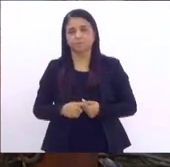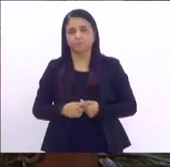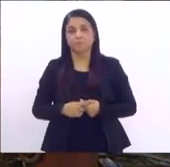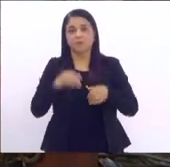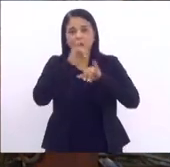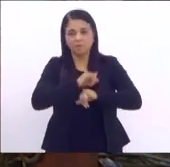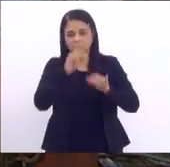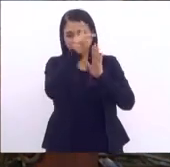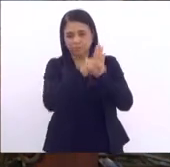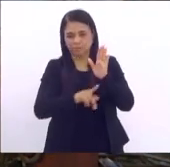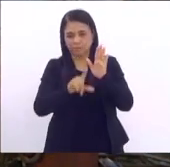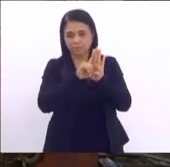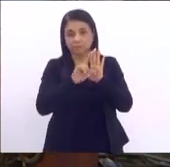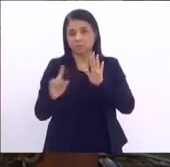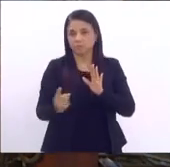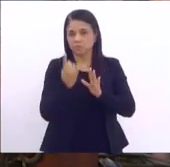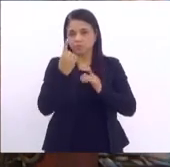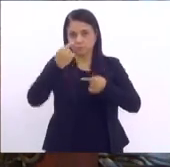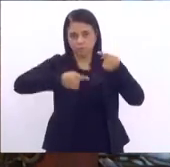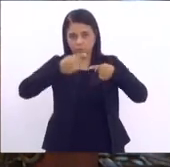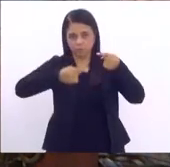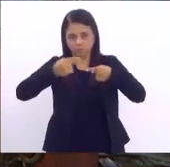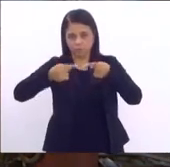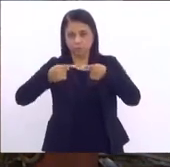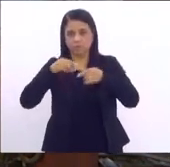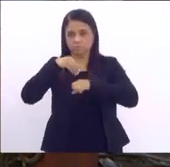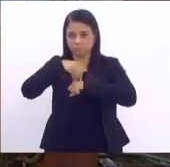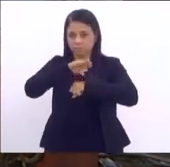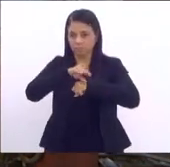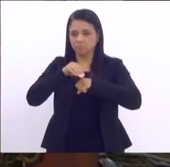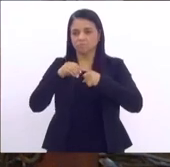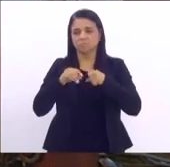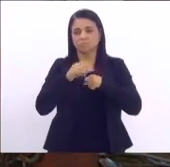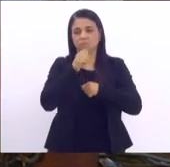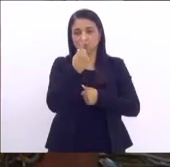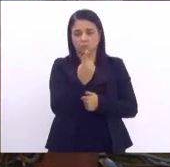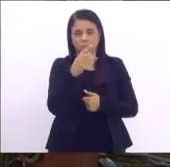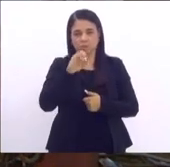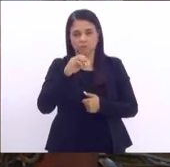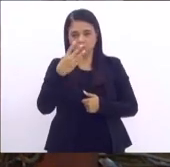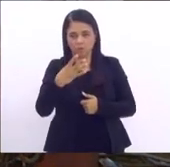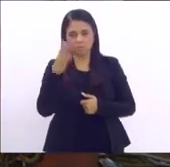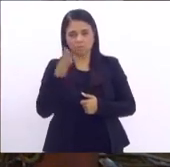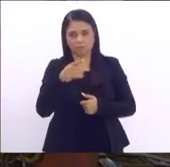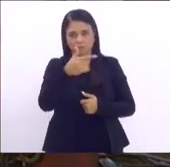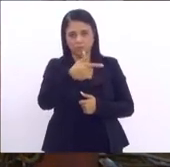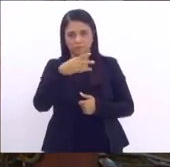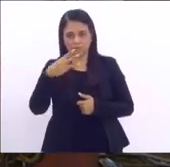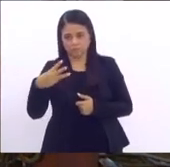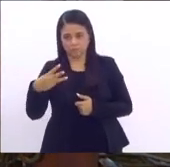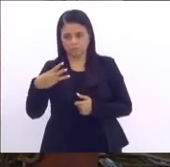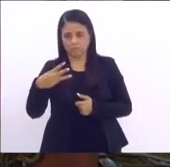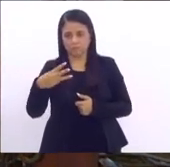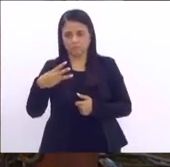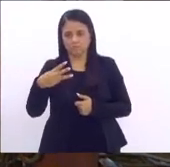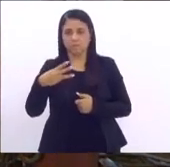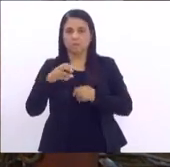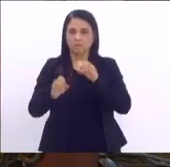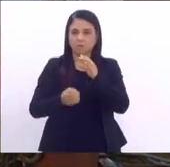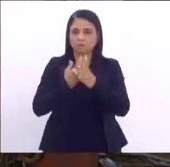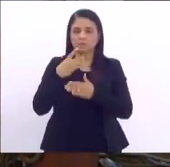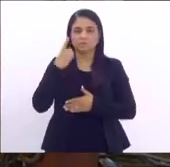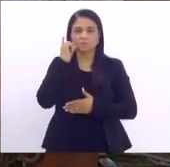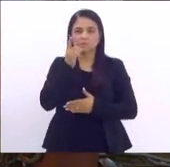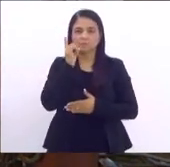única, indicação legislativa 104, de 23, de autoria do deputado Marcelo Dino, que solicita